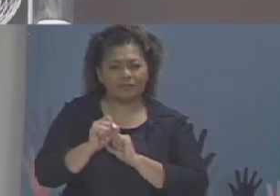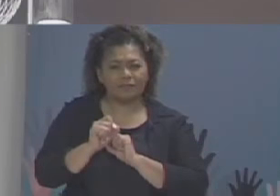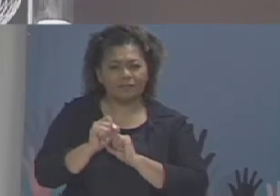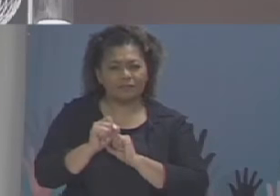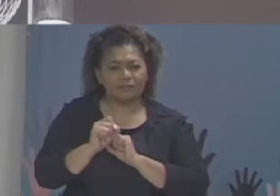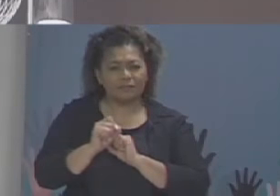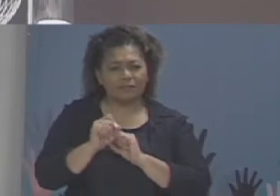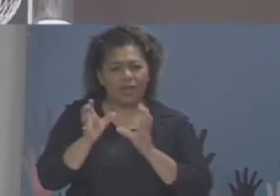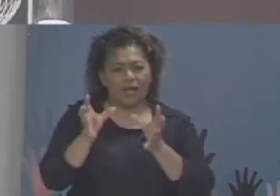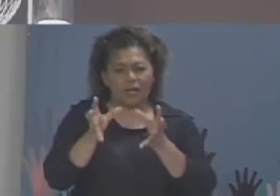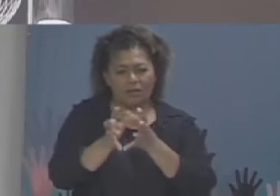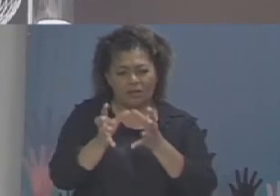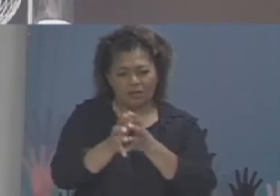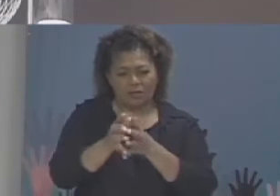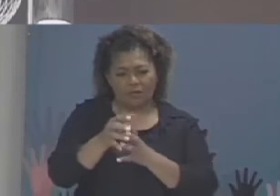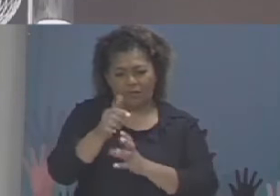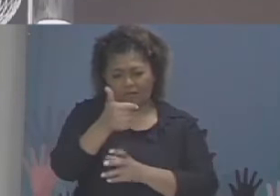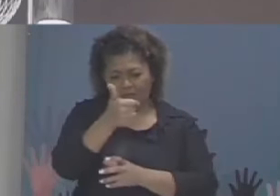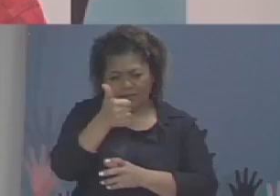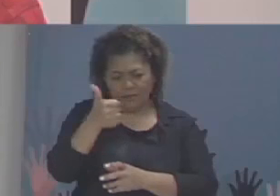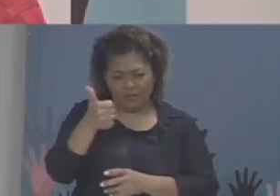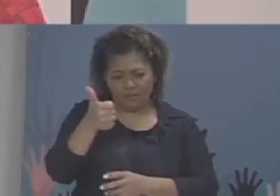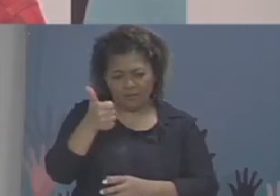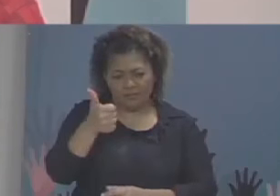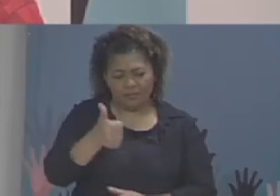A chapa 21.